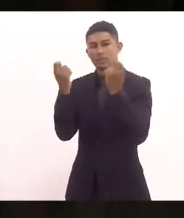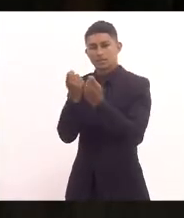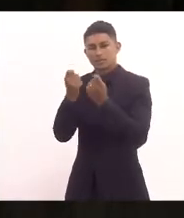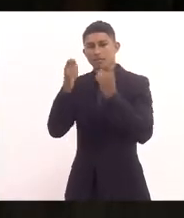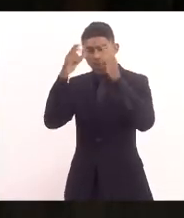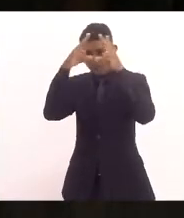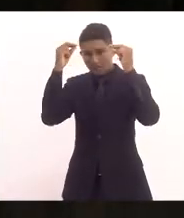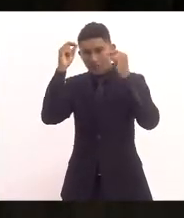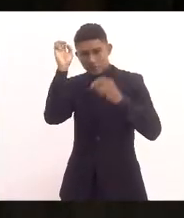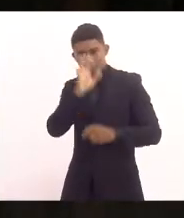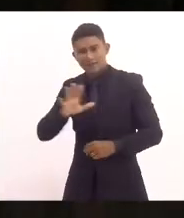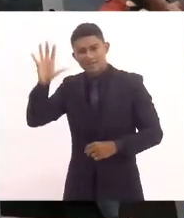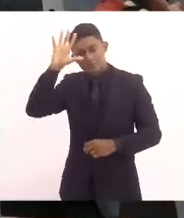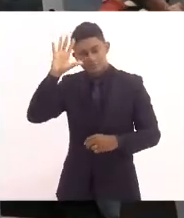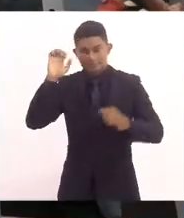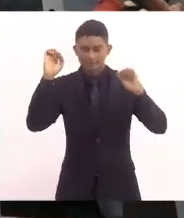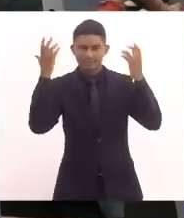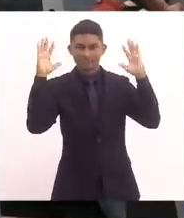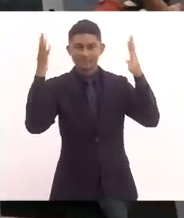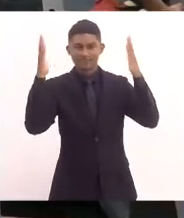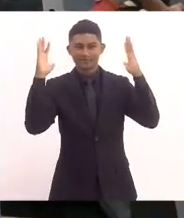Enfermagem.